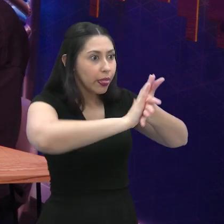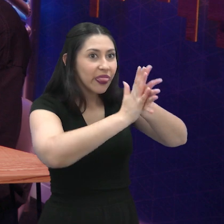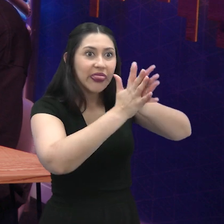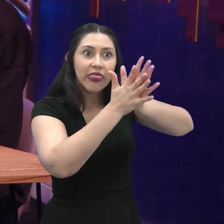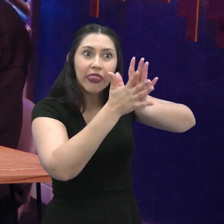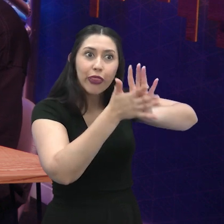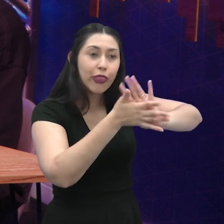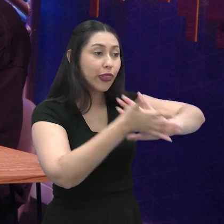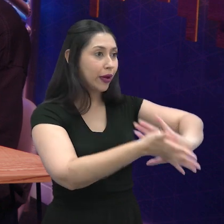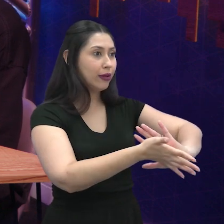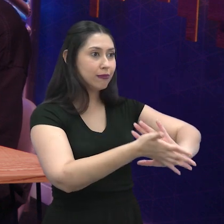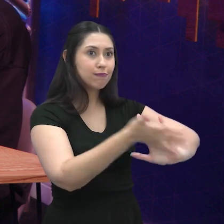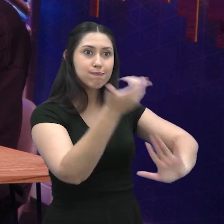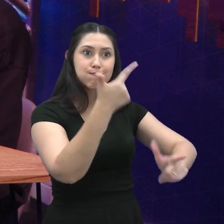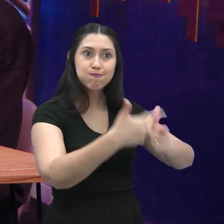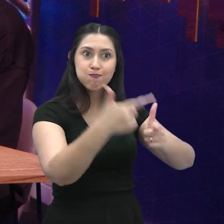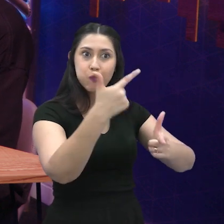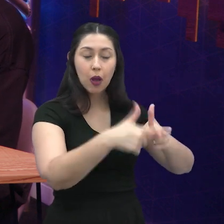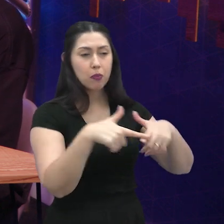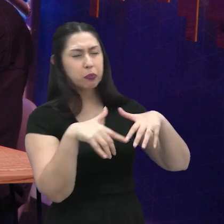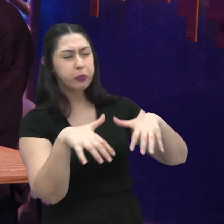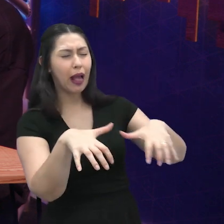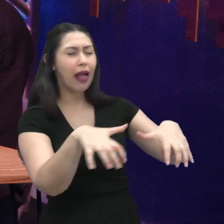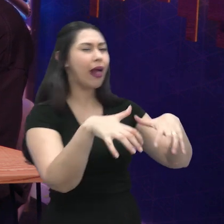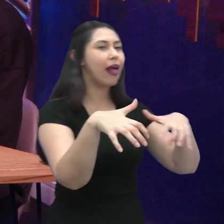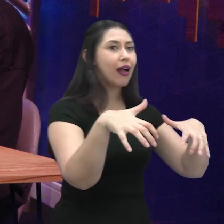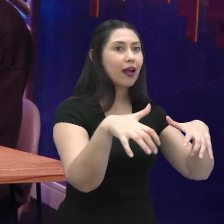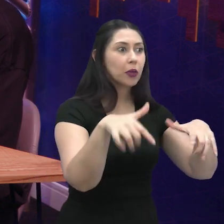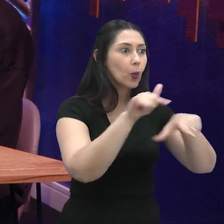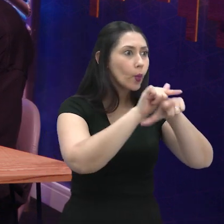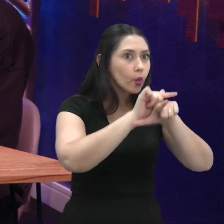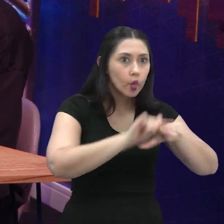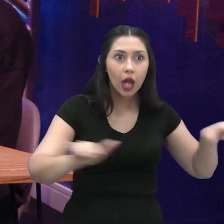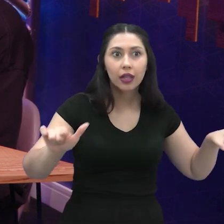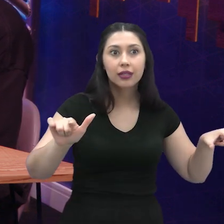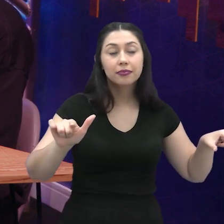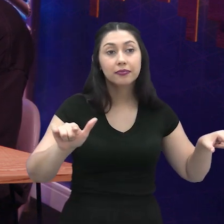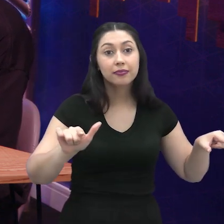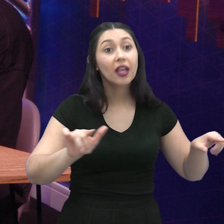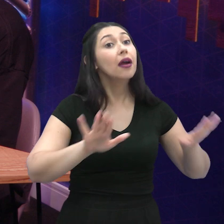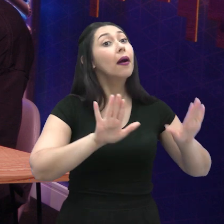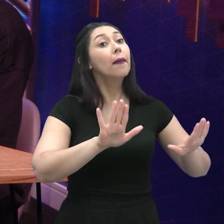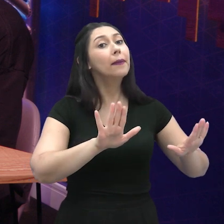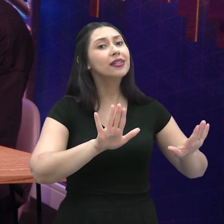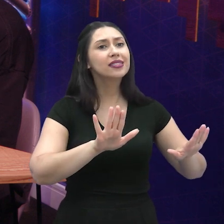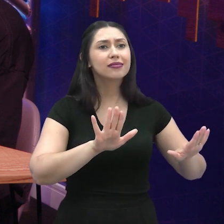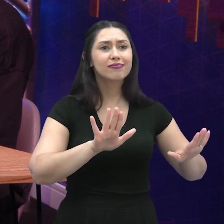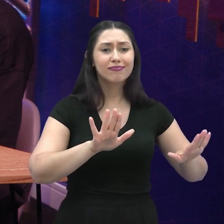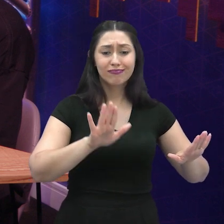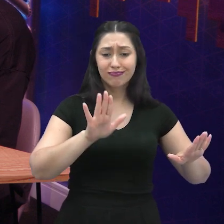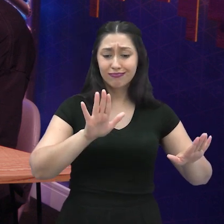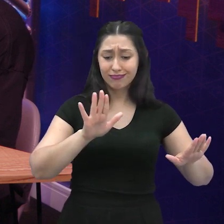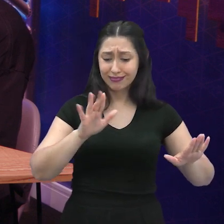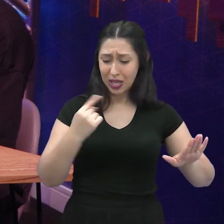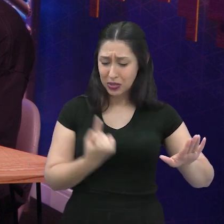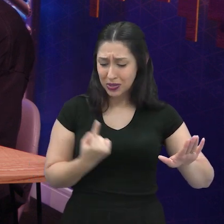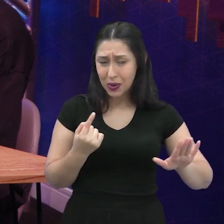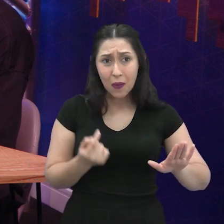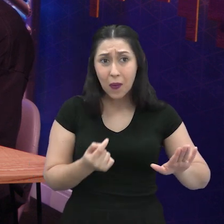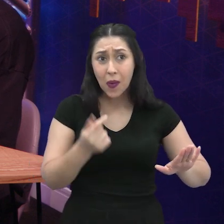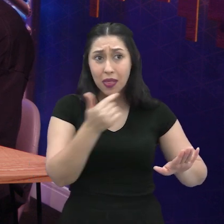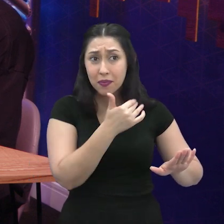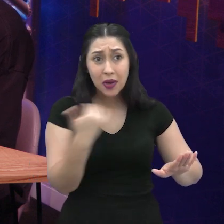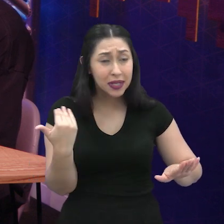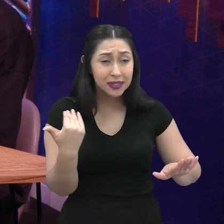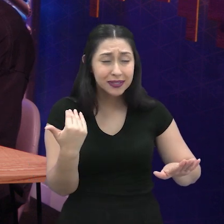acontecer um apocalipse zumbi seria um problema, porque, né, seria a extinção da espécie humana, mas ele já estava quase ali entrando em